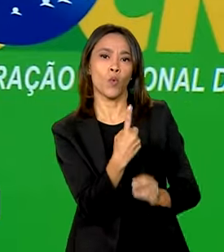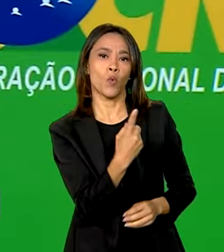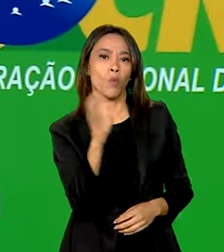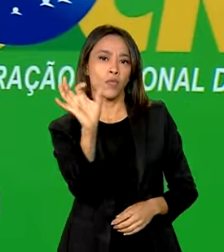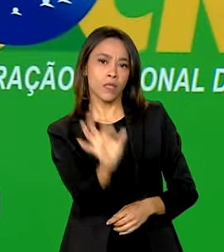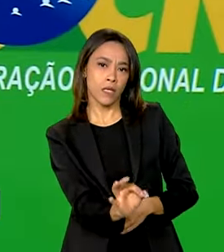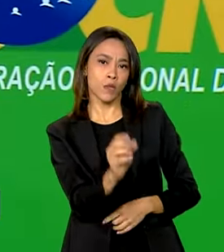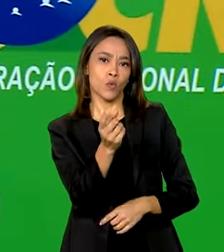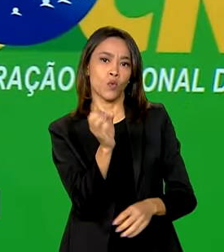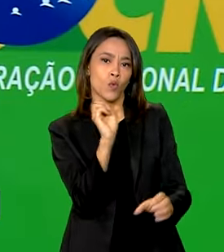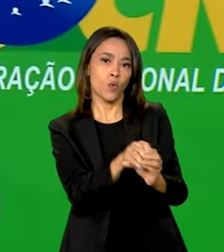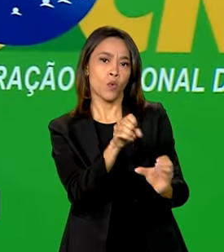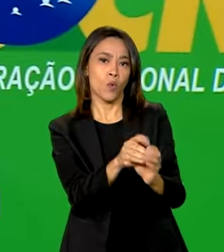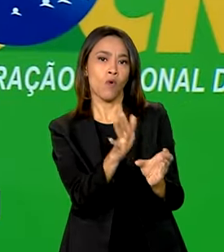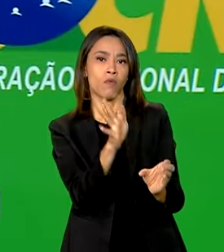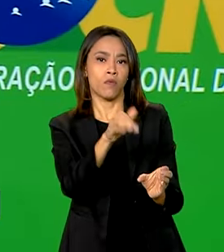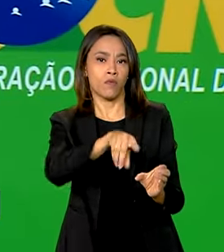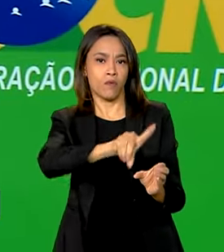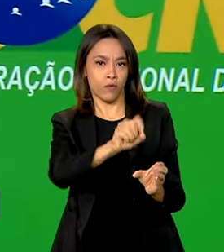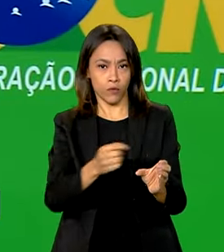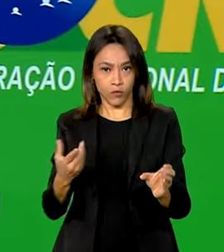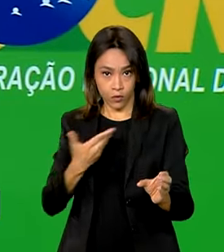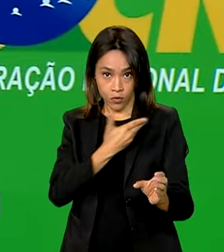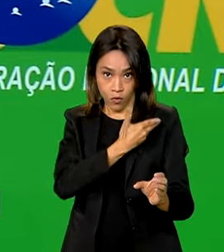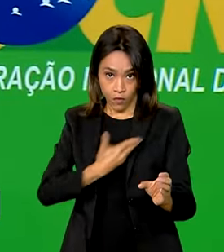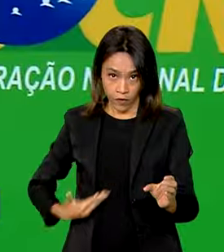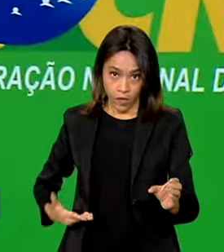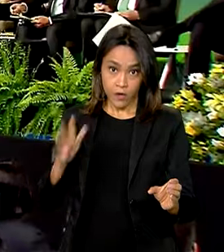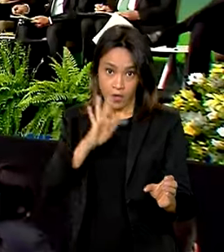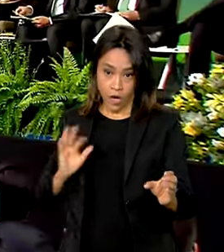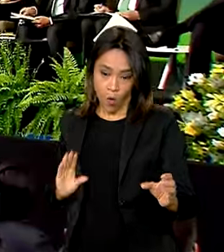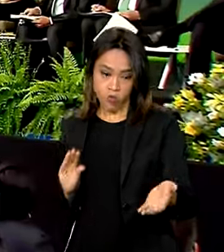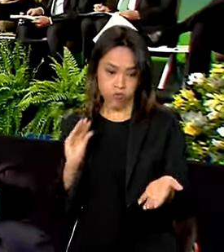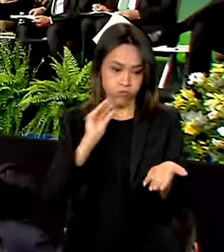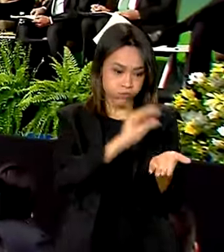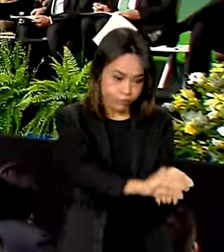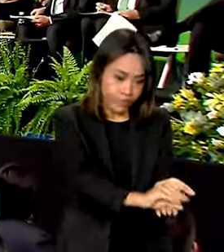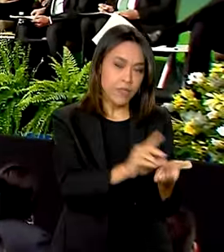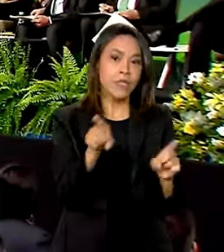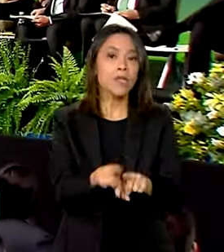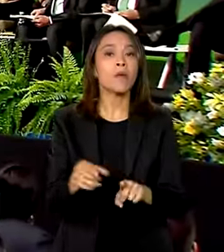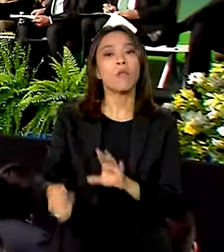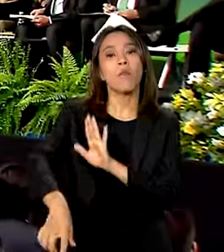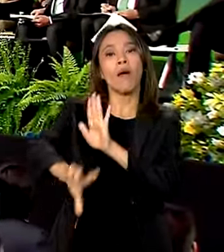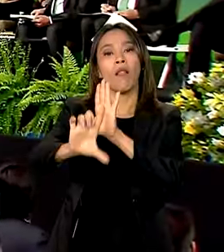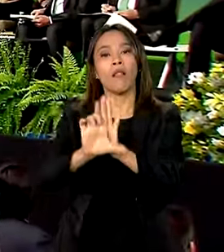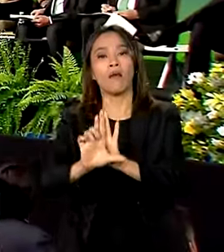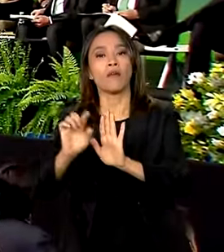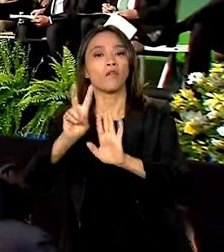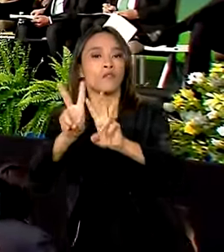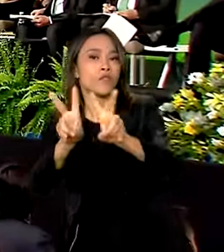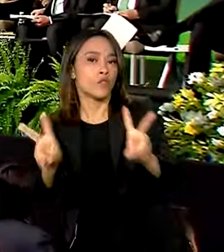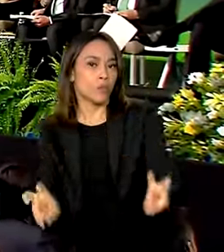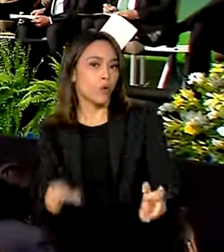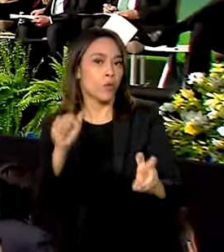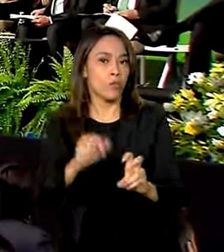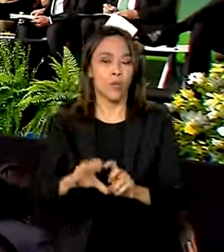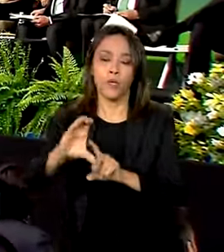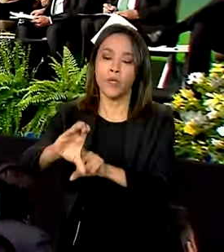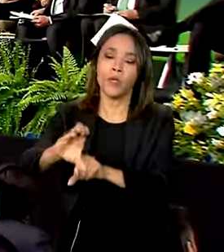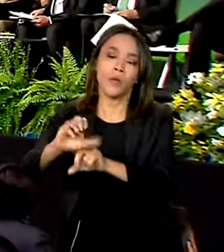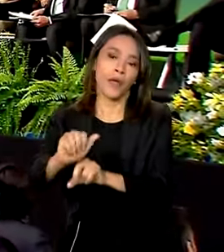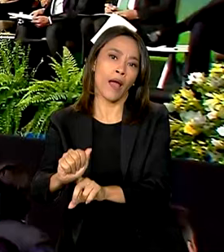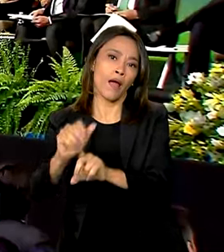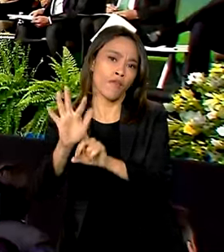dos Municípios, concedido pelo governo federal no ano passado, e a lei que retomou o voto de qualidade no CARF, o